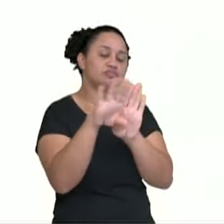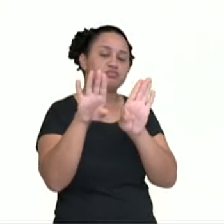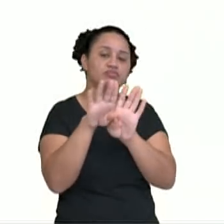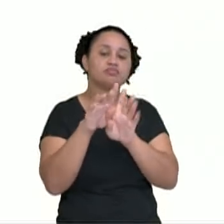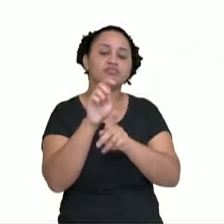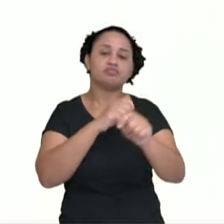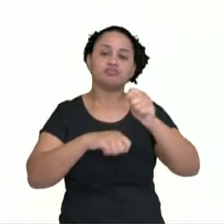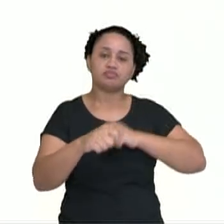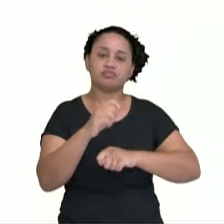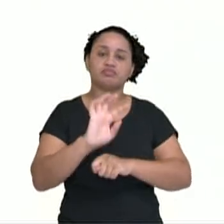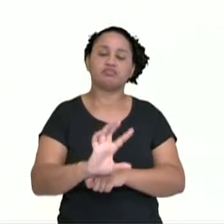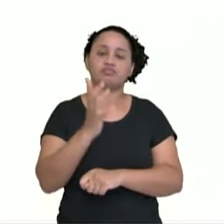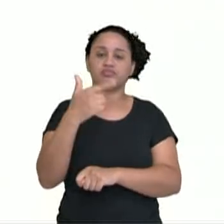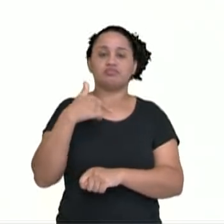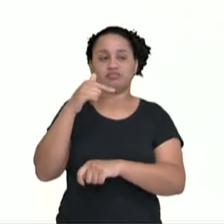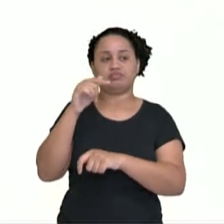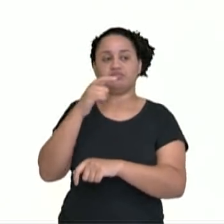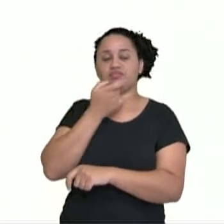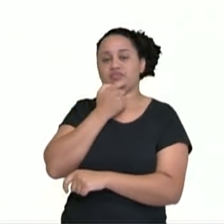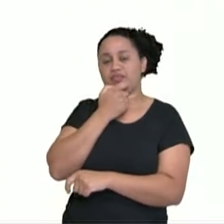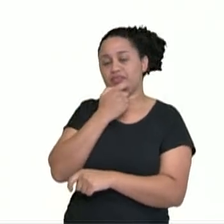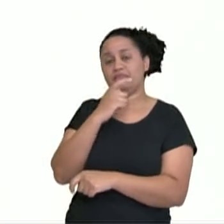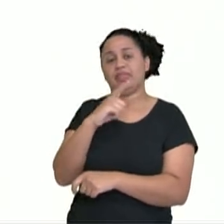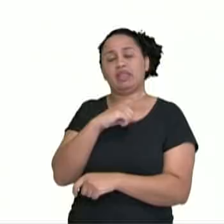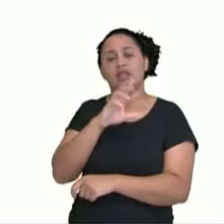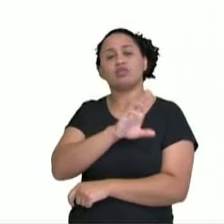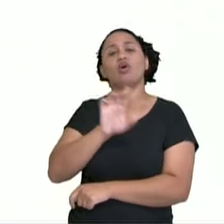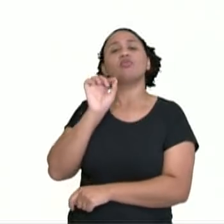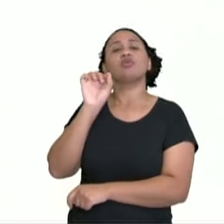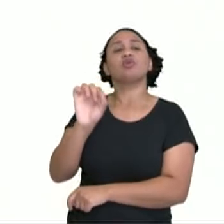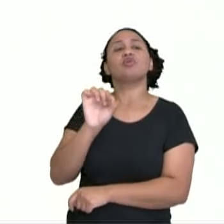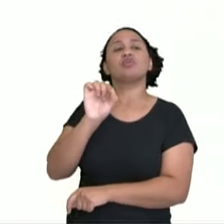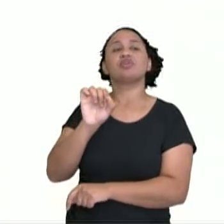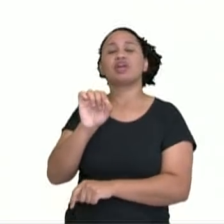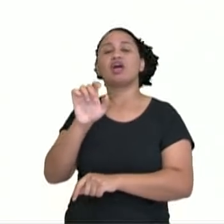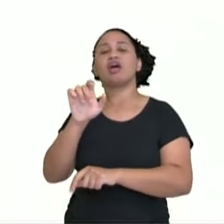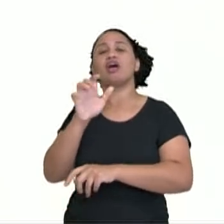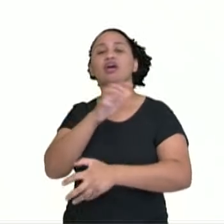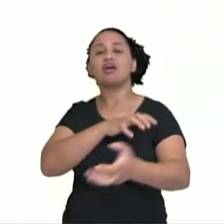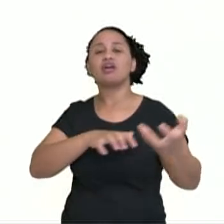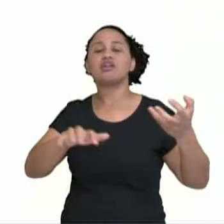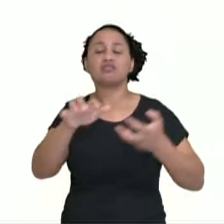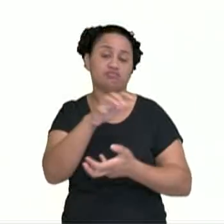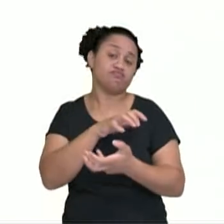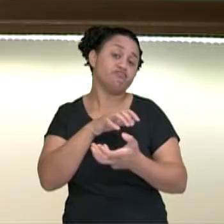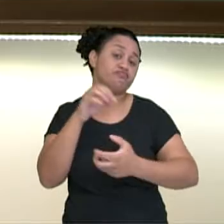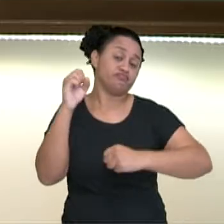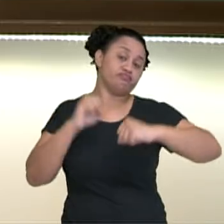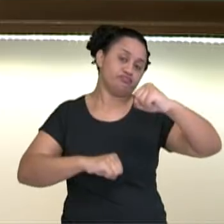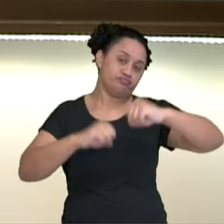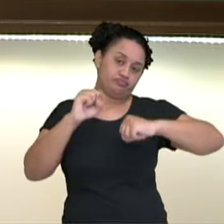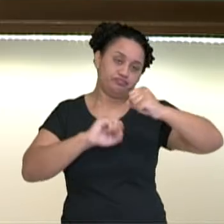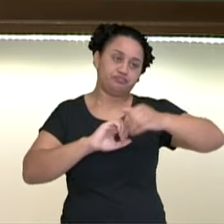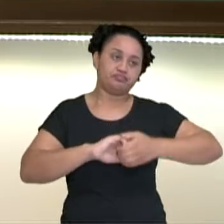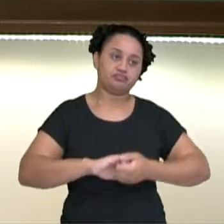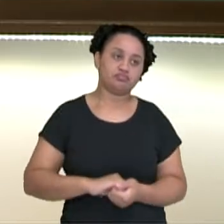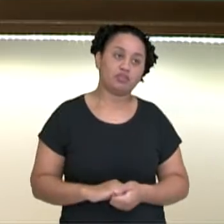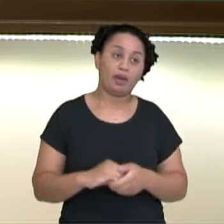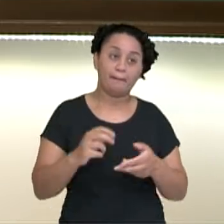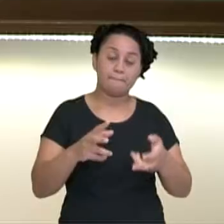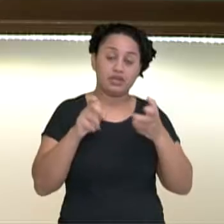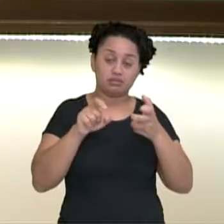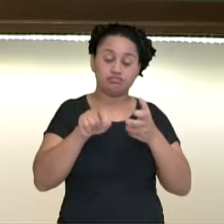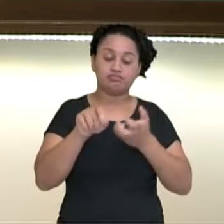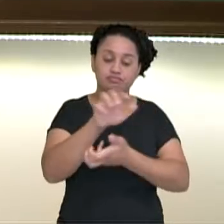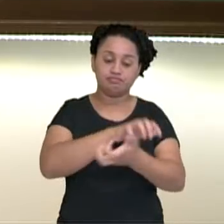na Inglaterra no século XVIII vai ser chamado de Revolução Industrial. E olha só, a